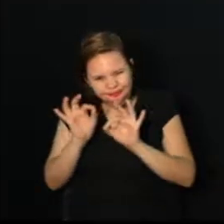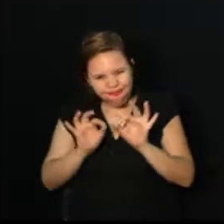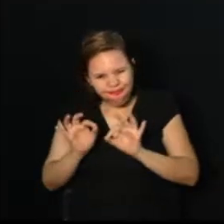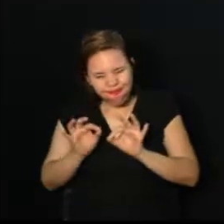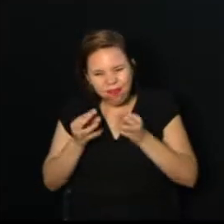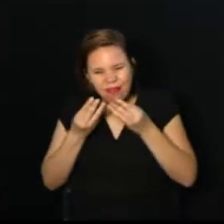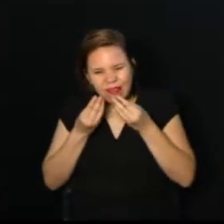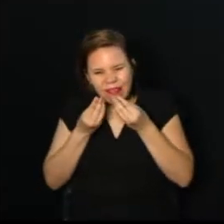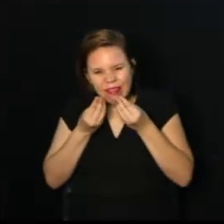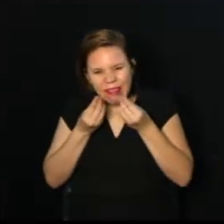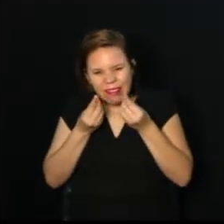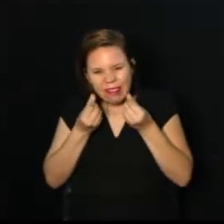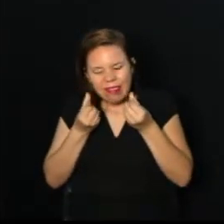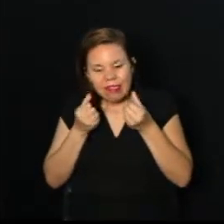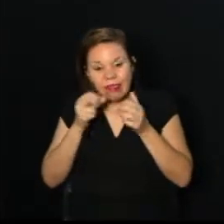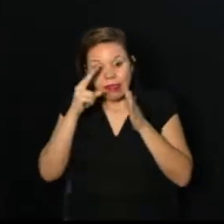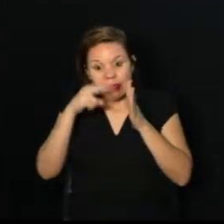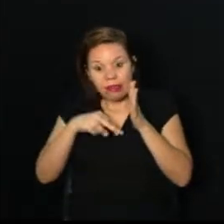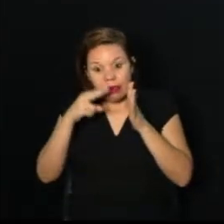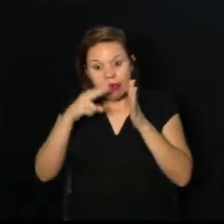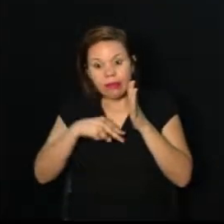delicado o de ler,